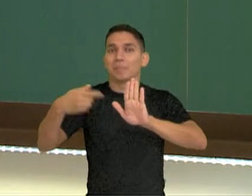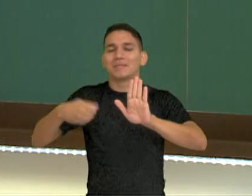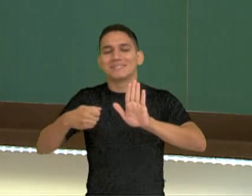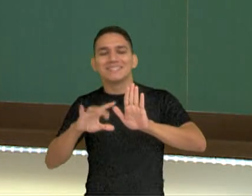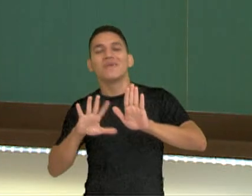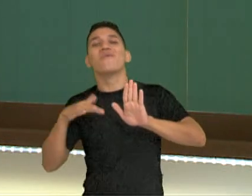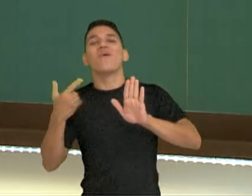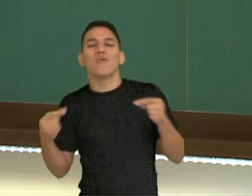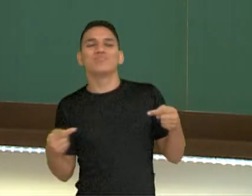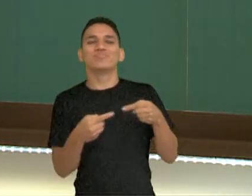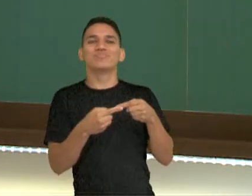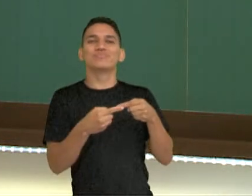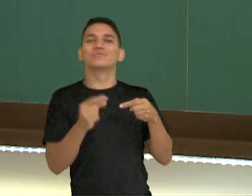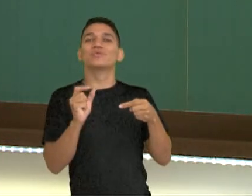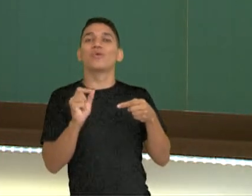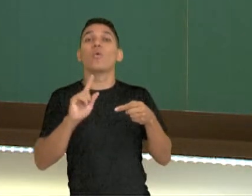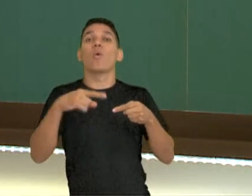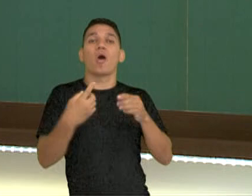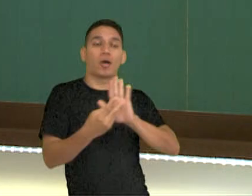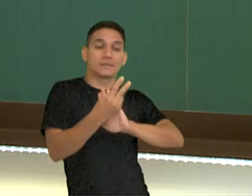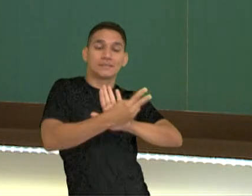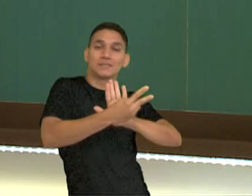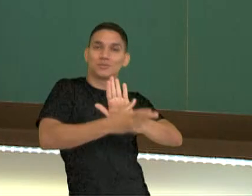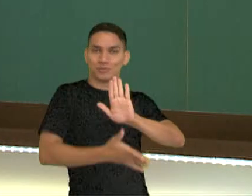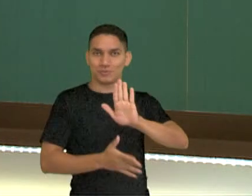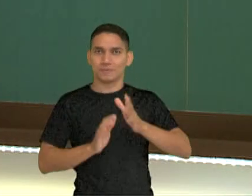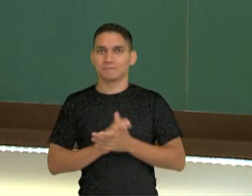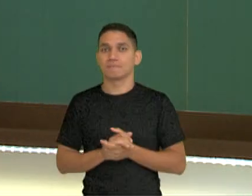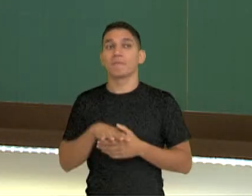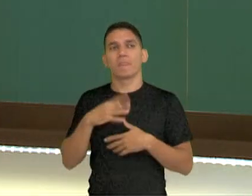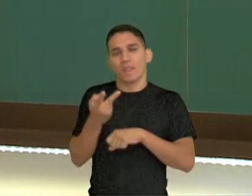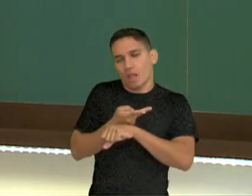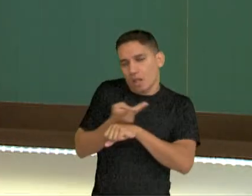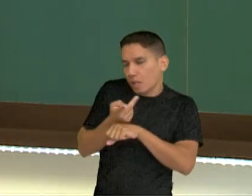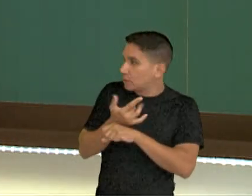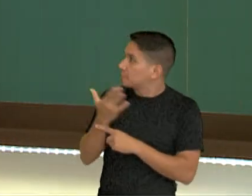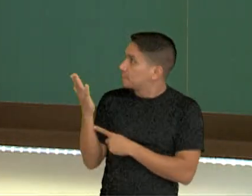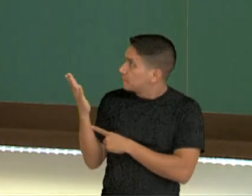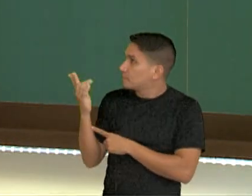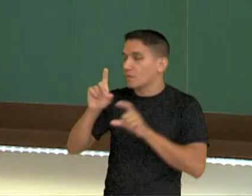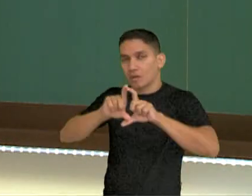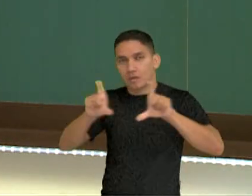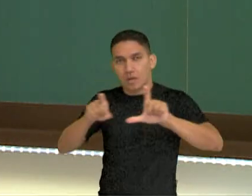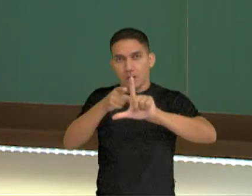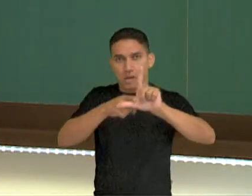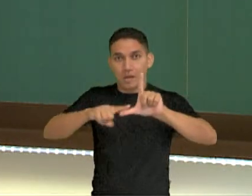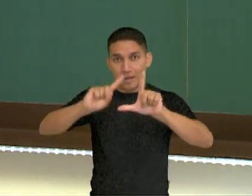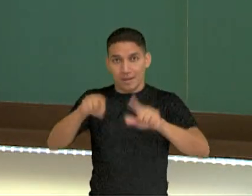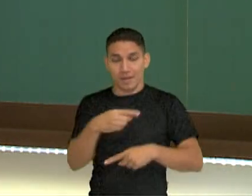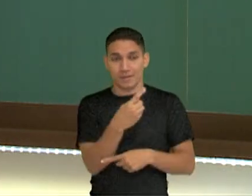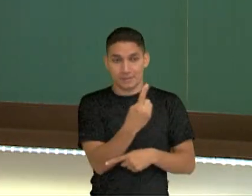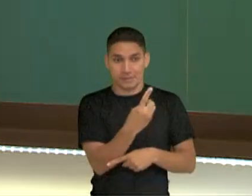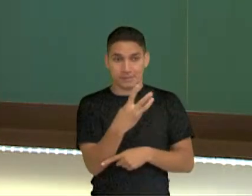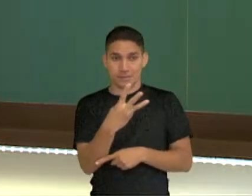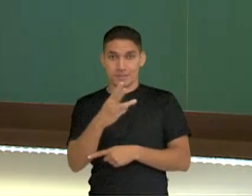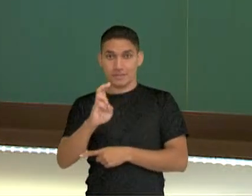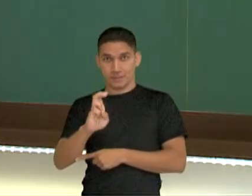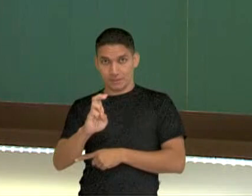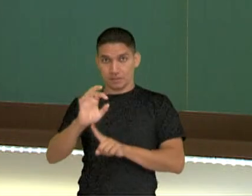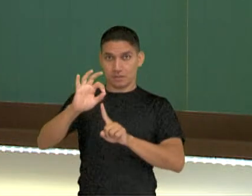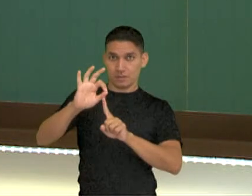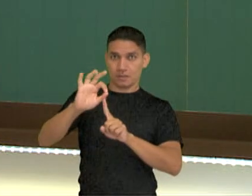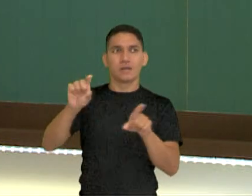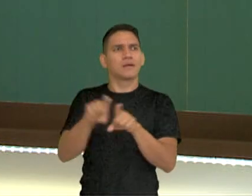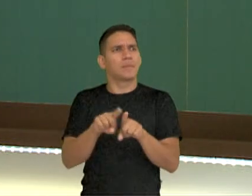seu correspondente no segundo. Então, nós vamos achar aqui que os ângulos são 135 e 225.